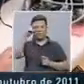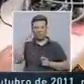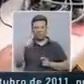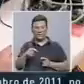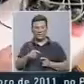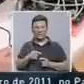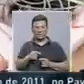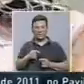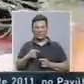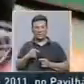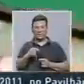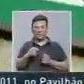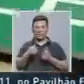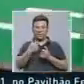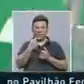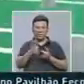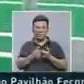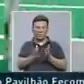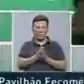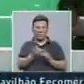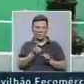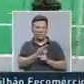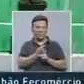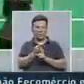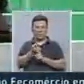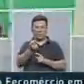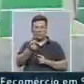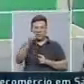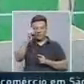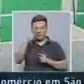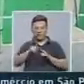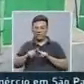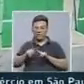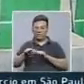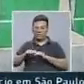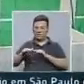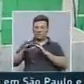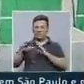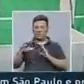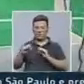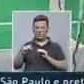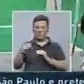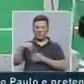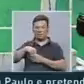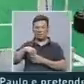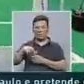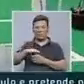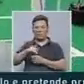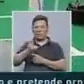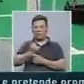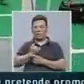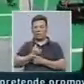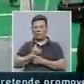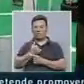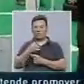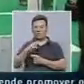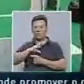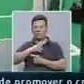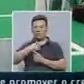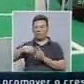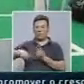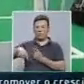difícil? Isto é tudo um pouco difícil, desde os vários níveis de software que temos aqui envolvidos, desde a identificação do mundo